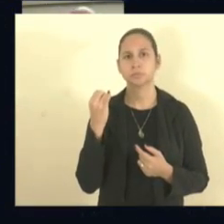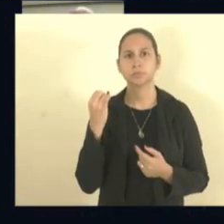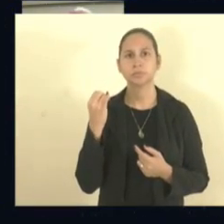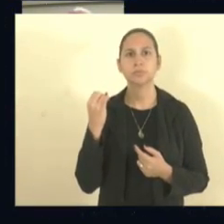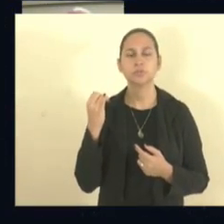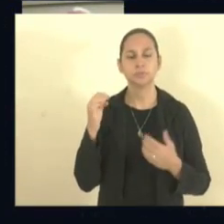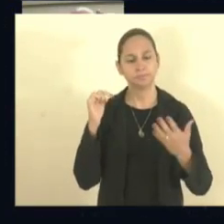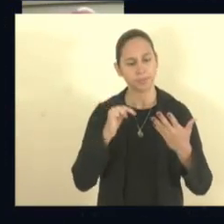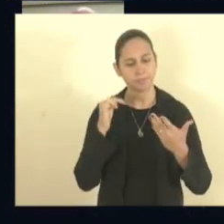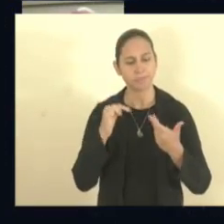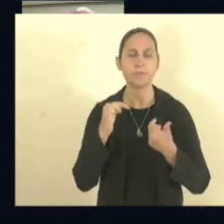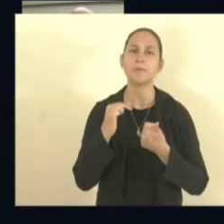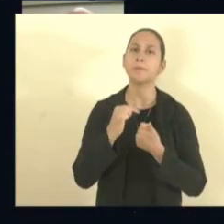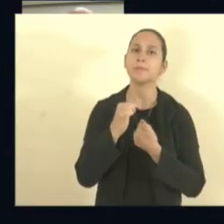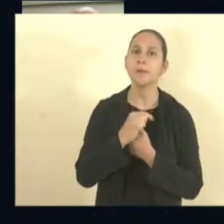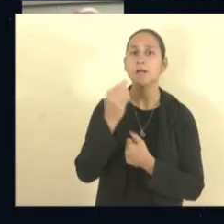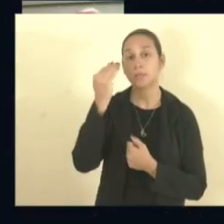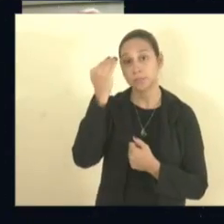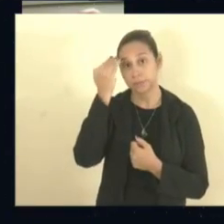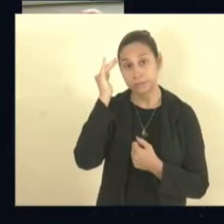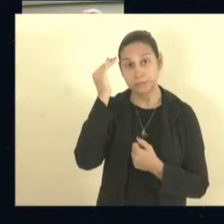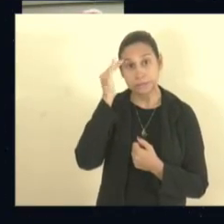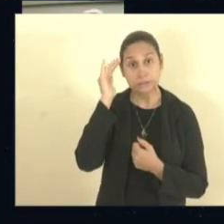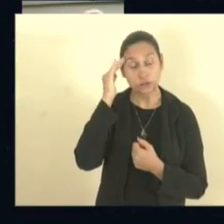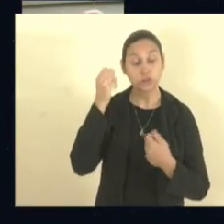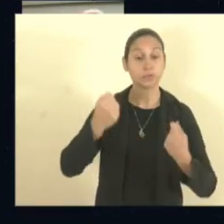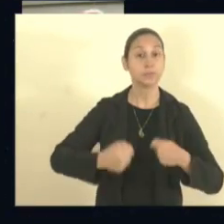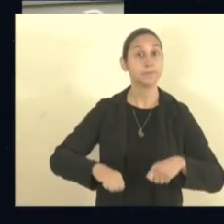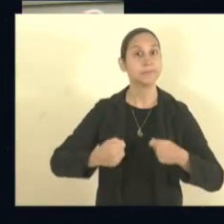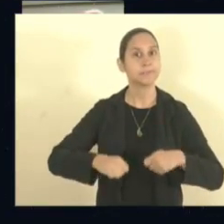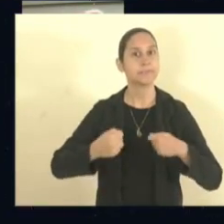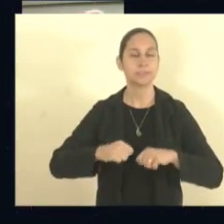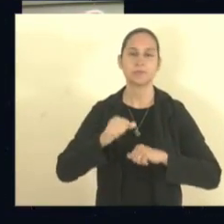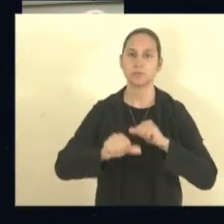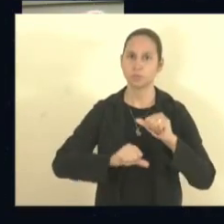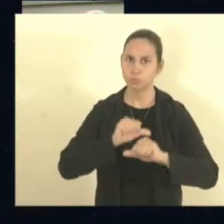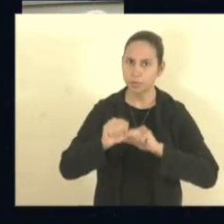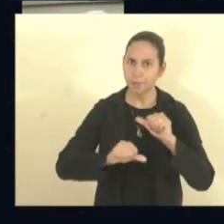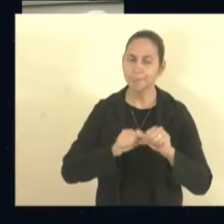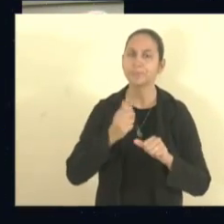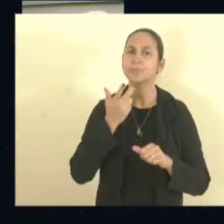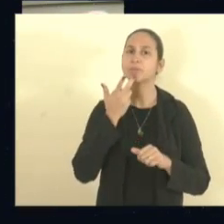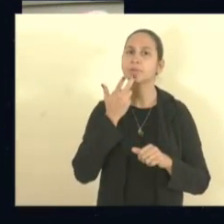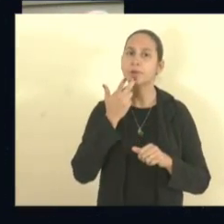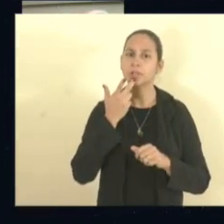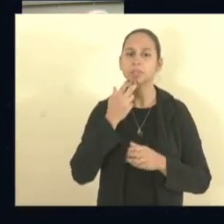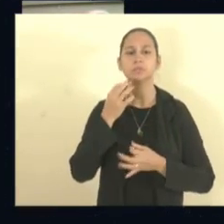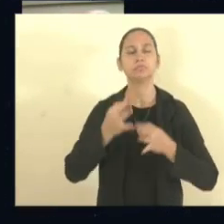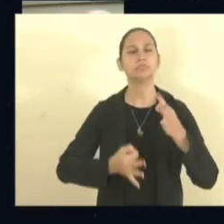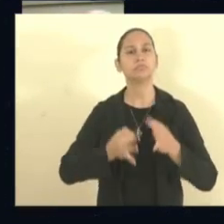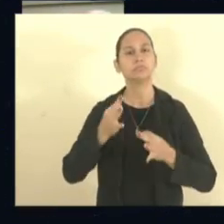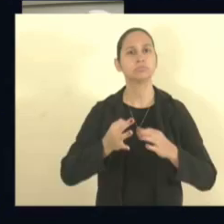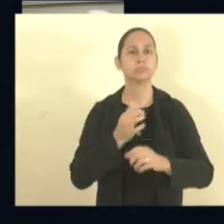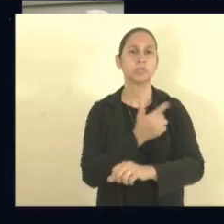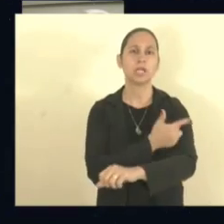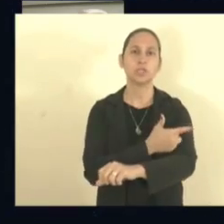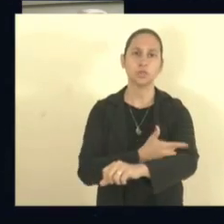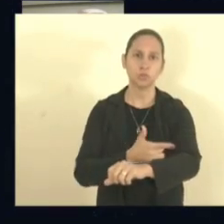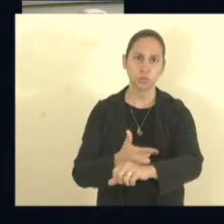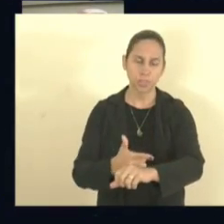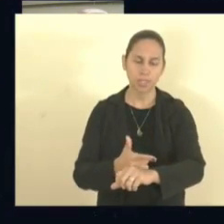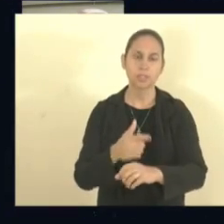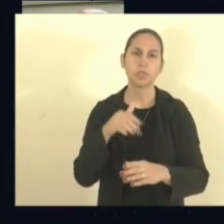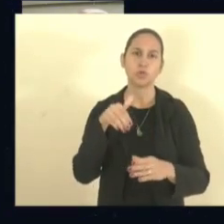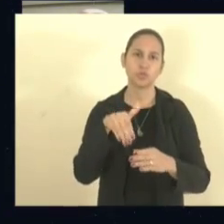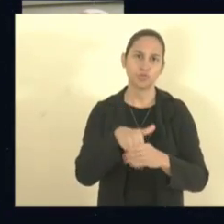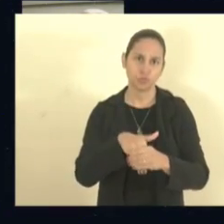colocando os pontos que eles entendiam necessários e justificando de forma muito educada o seu voto. Deputado